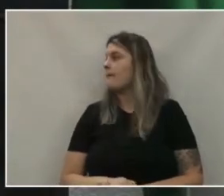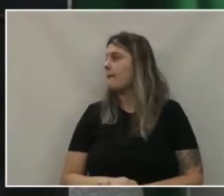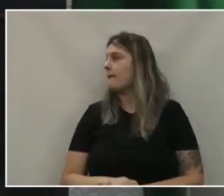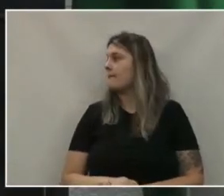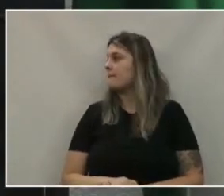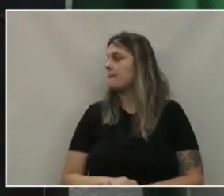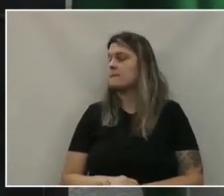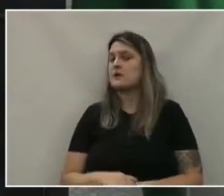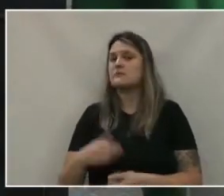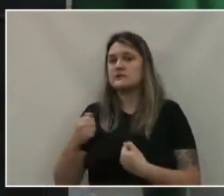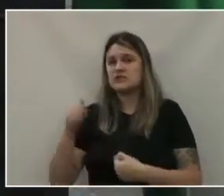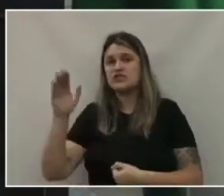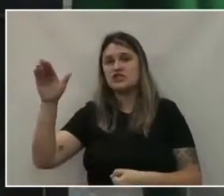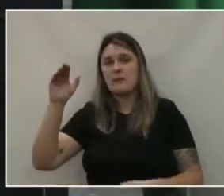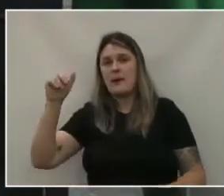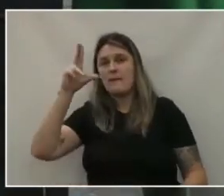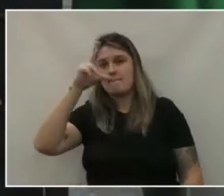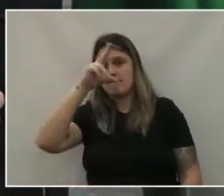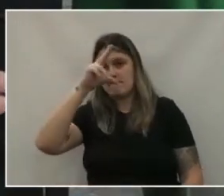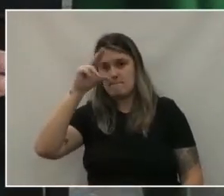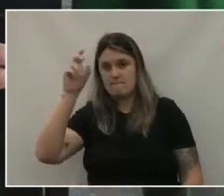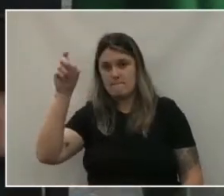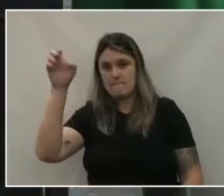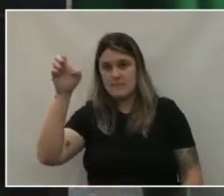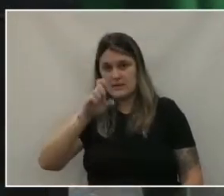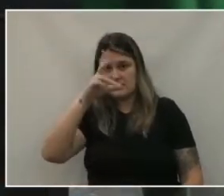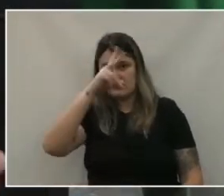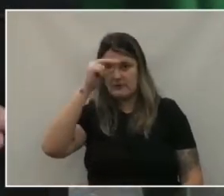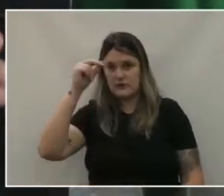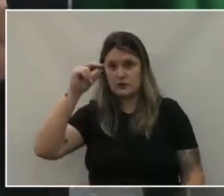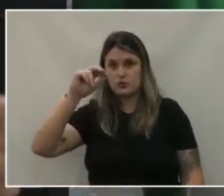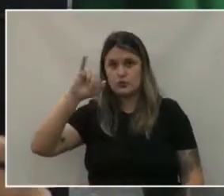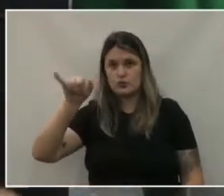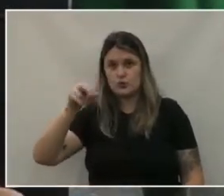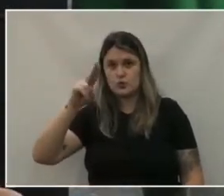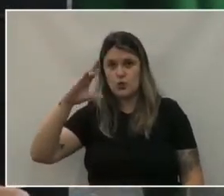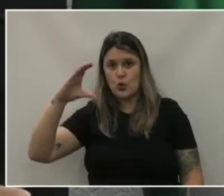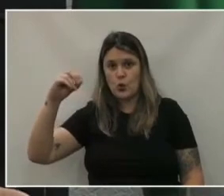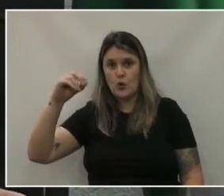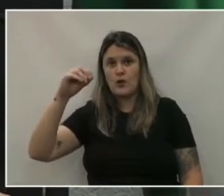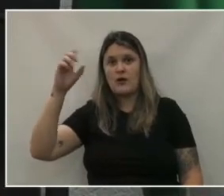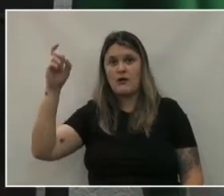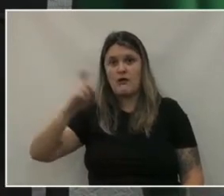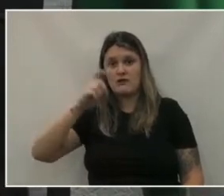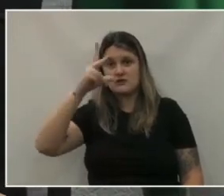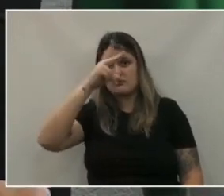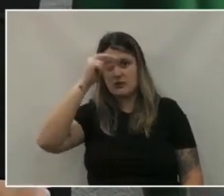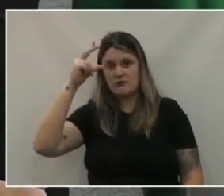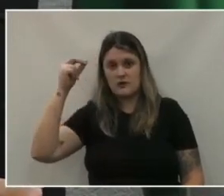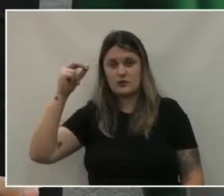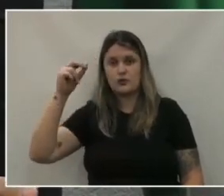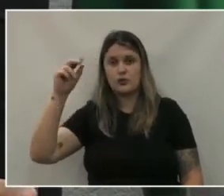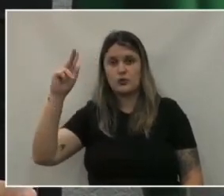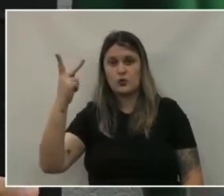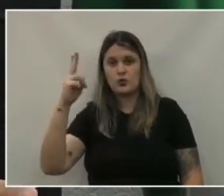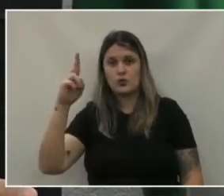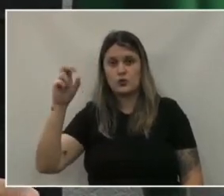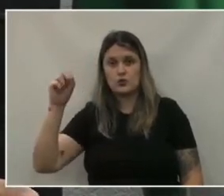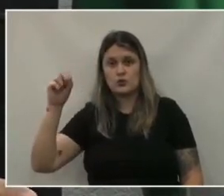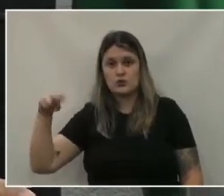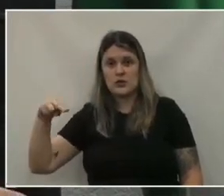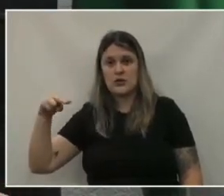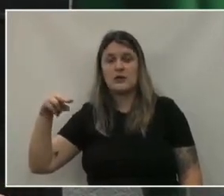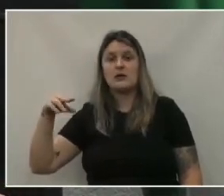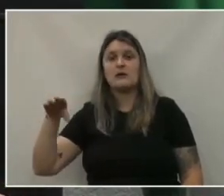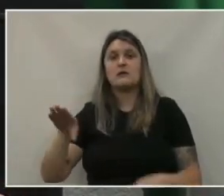com o Juco, com o Sembacre e também com o prefeito que iniciou aí todo esse procedimento, que